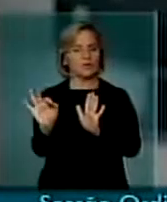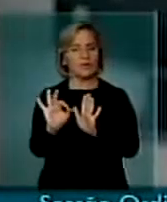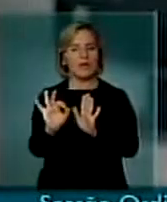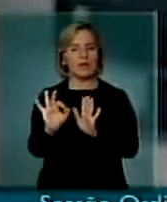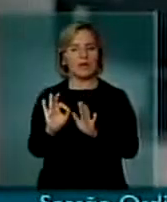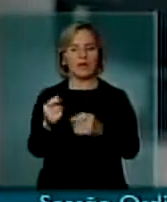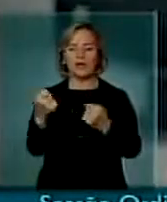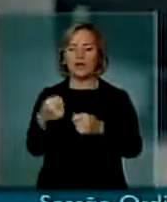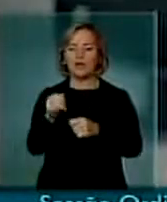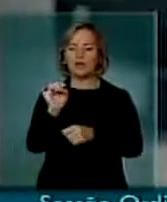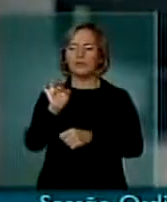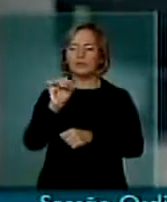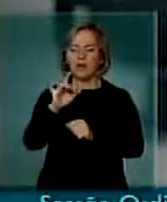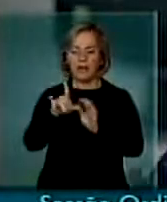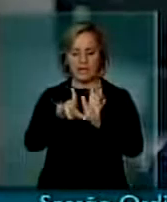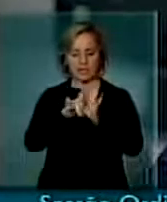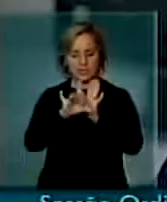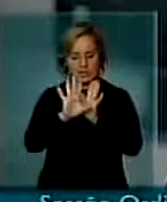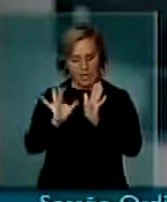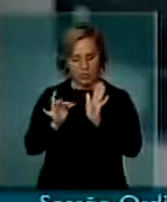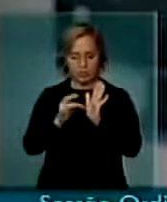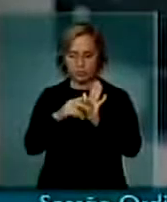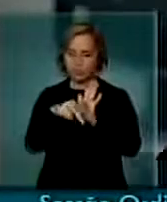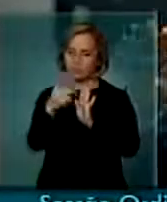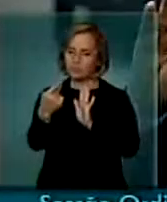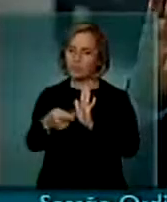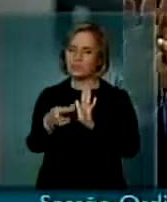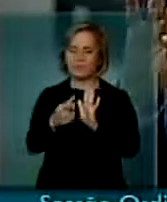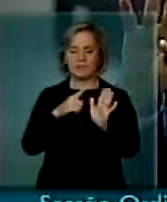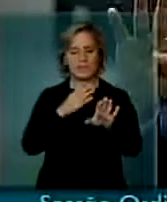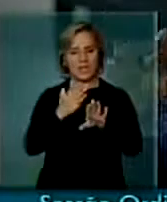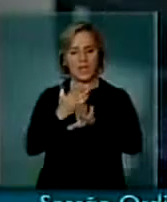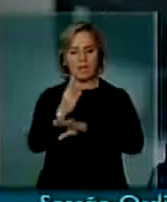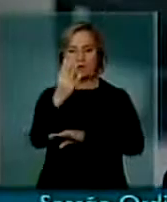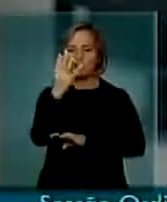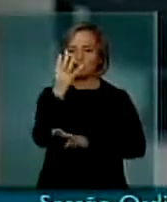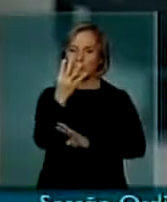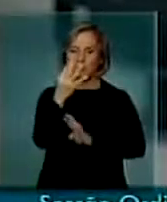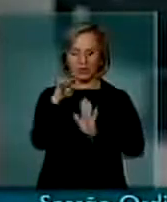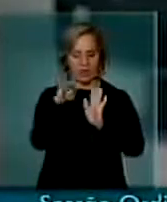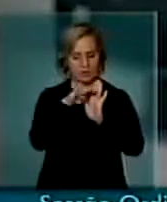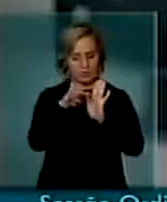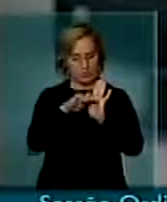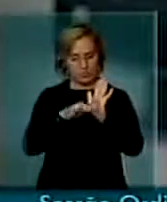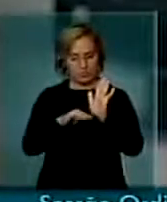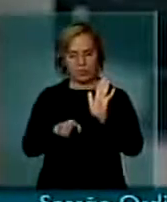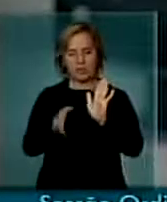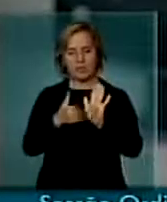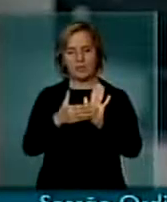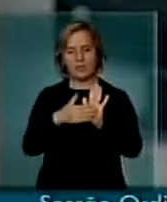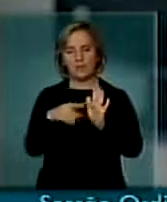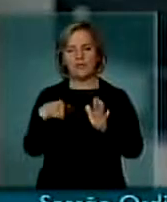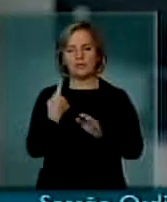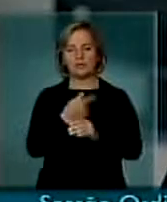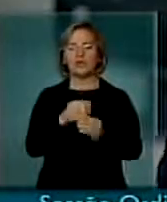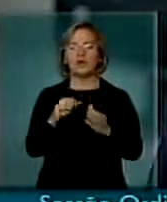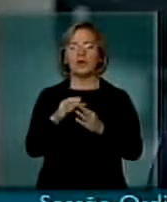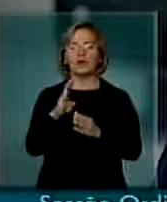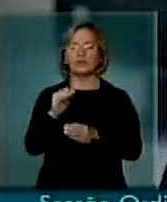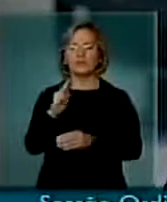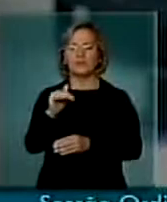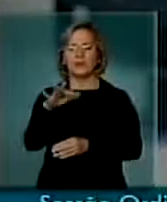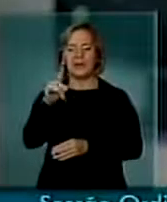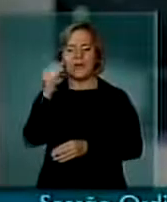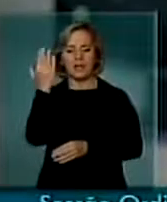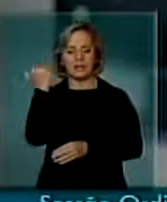apenas legislação ordinária para que fosse aprovados 4 itens propostos pela nossa bancada naquela